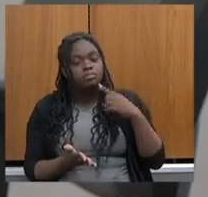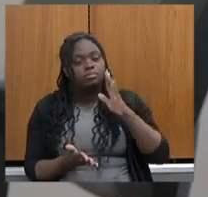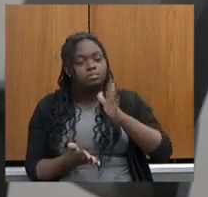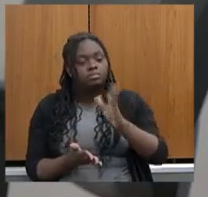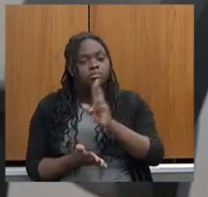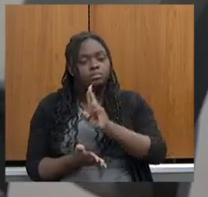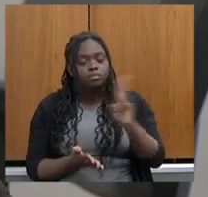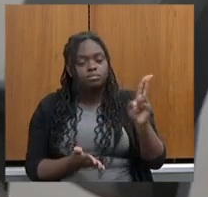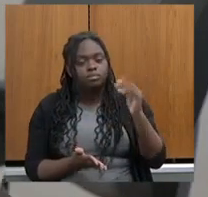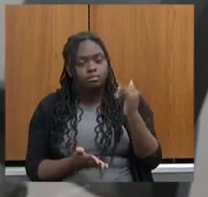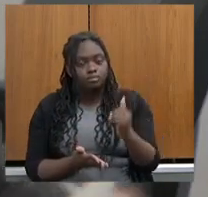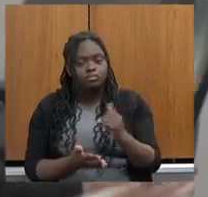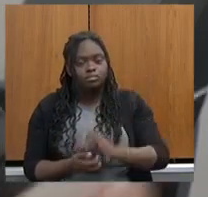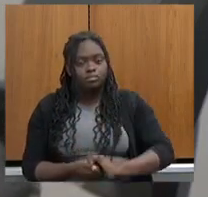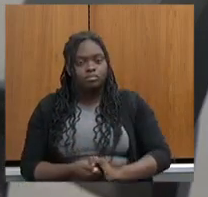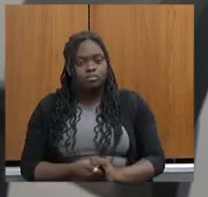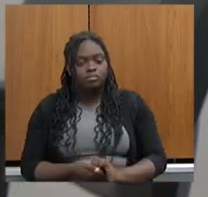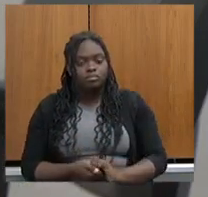nominados